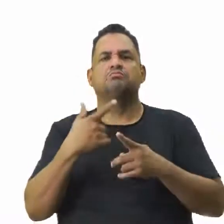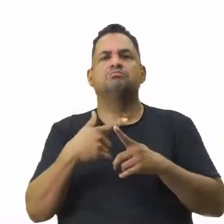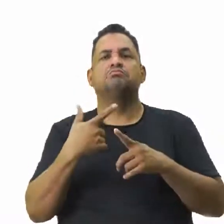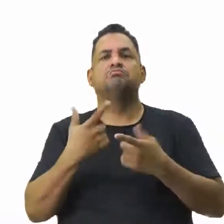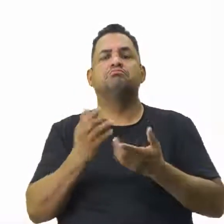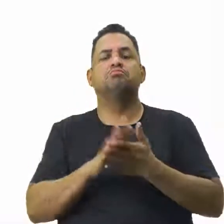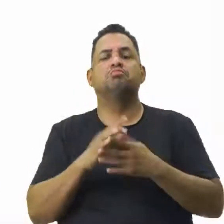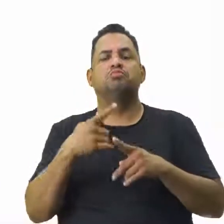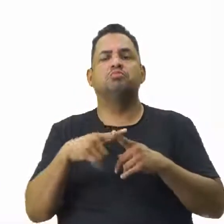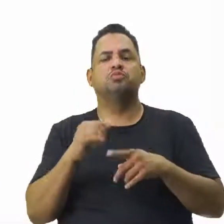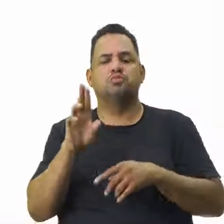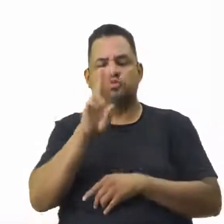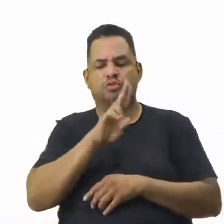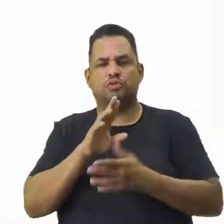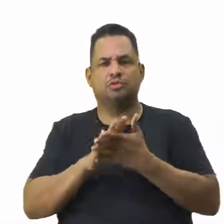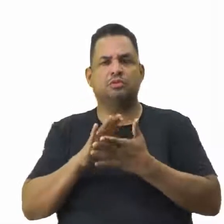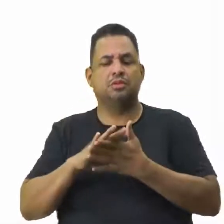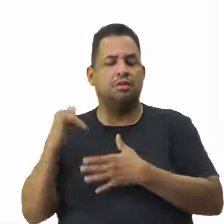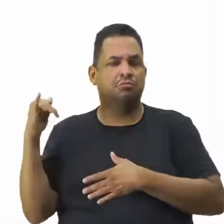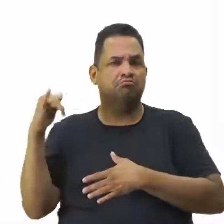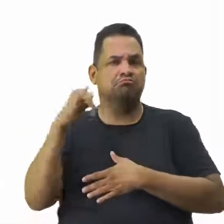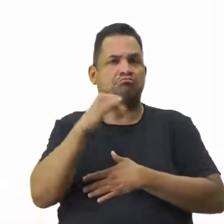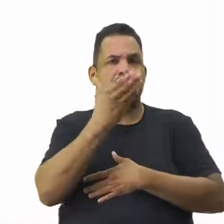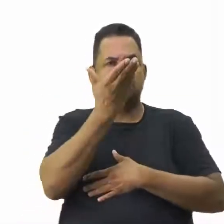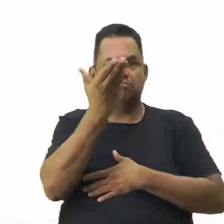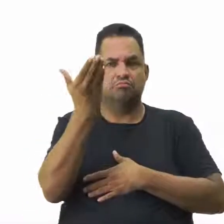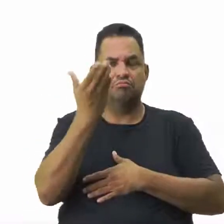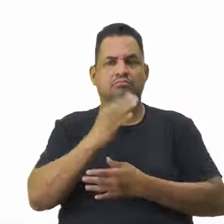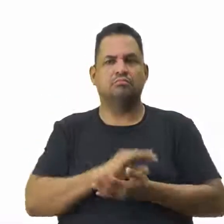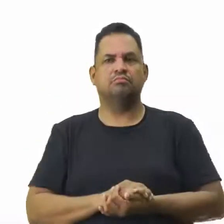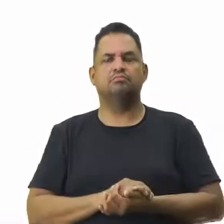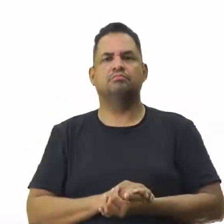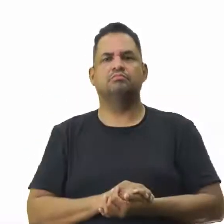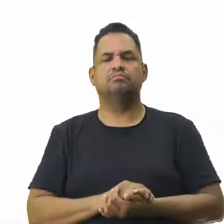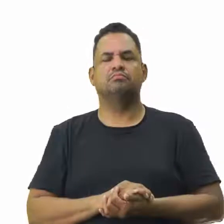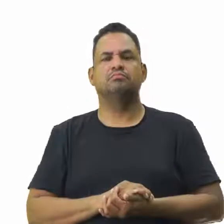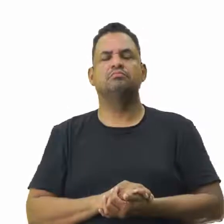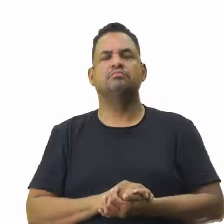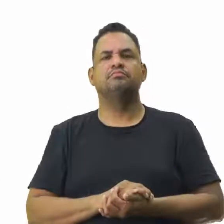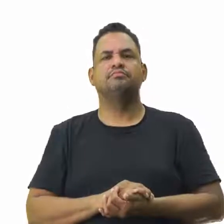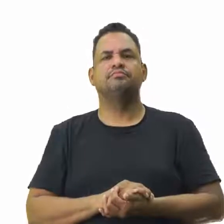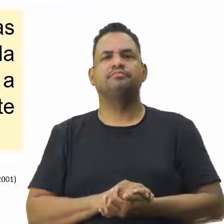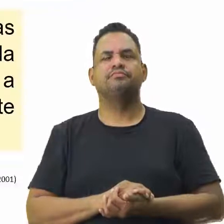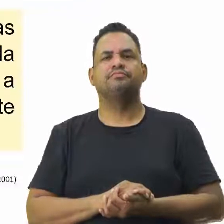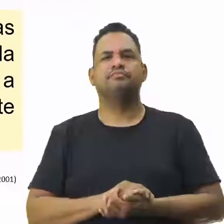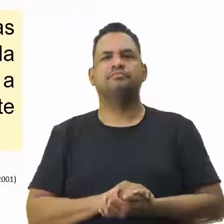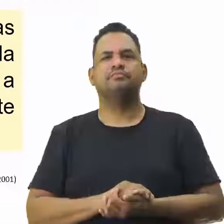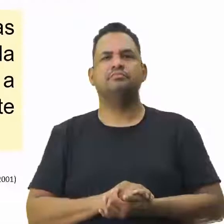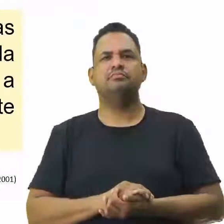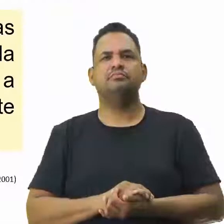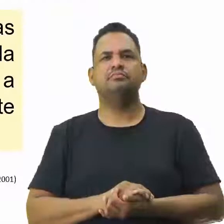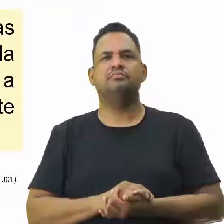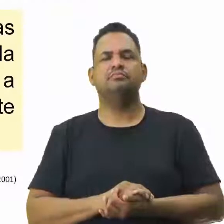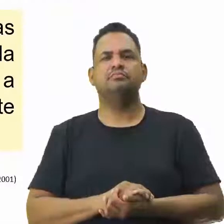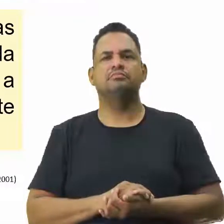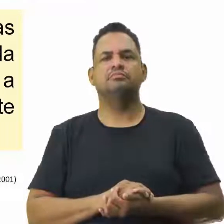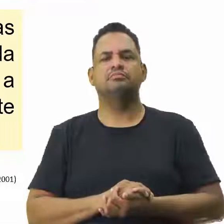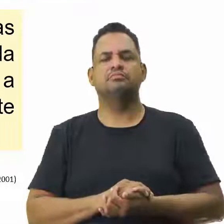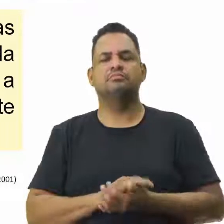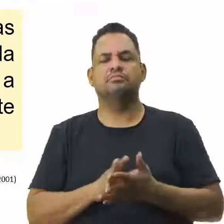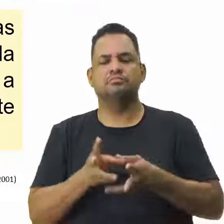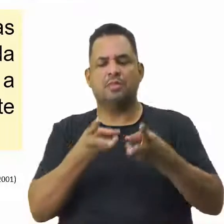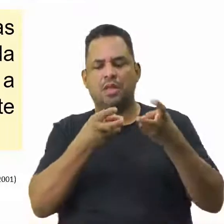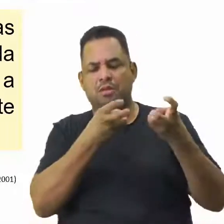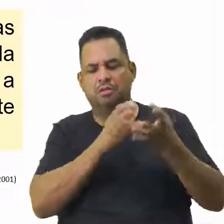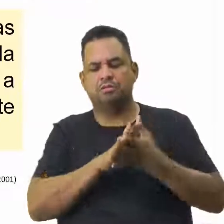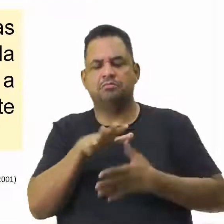casterita em aeronaves, tá? Mas muito pouco, mas tinha essa exploração. Um dos garimpos que destacou-se muito foi